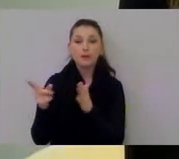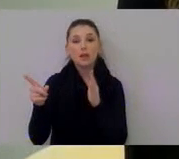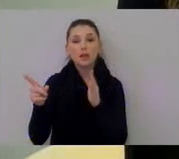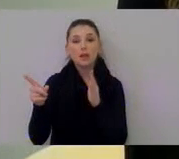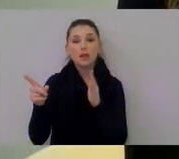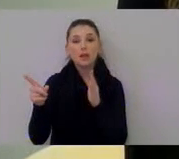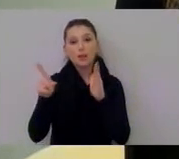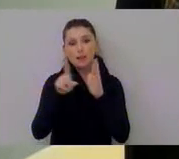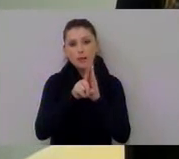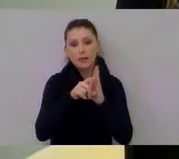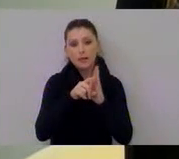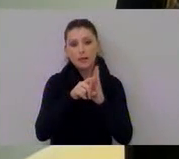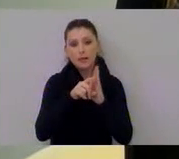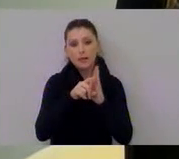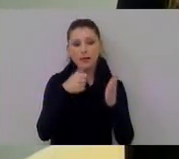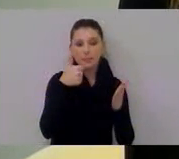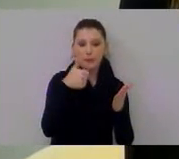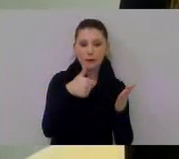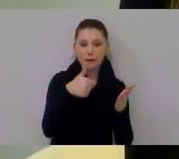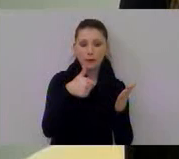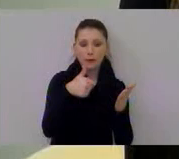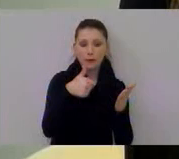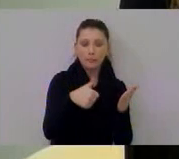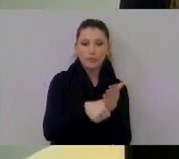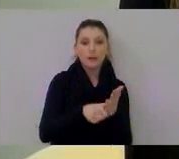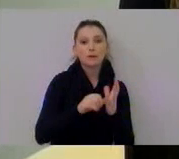eram 19 itens,